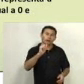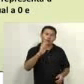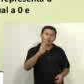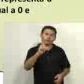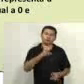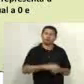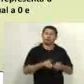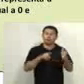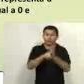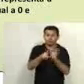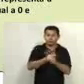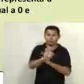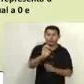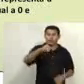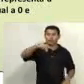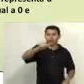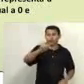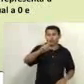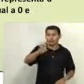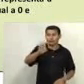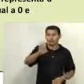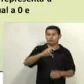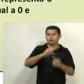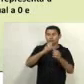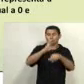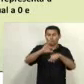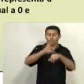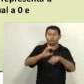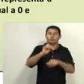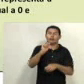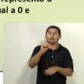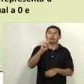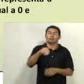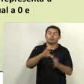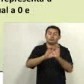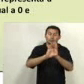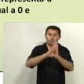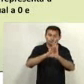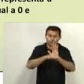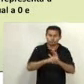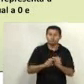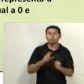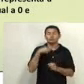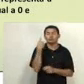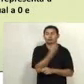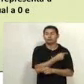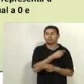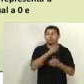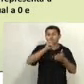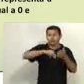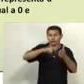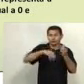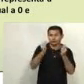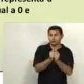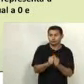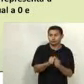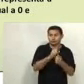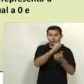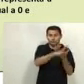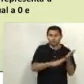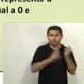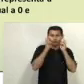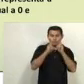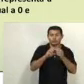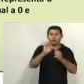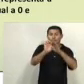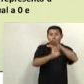do ENAD, do curso de administração, justamente cobrando esse conceito, e vamos ler juntos, então, o exercício, tá?